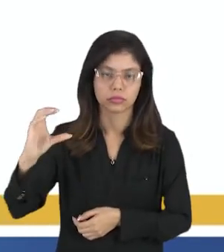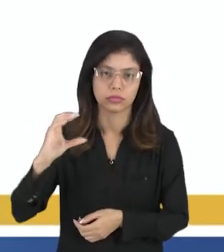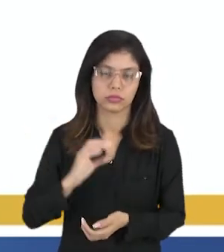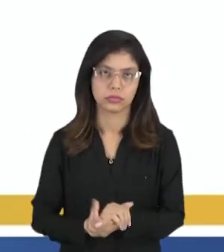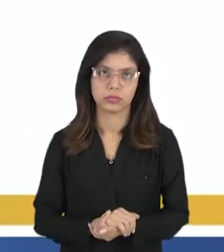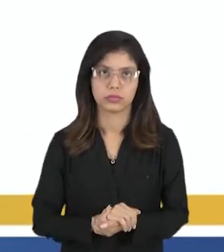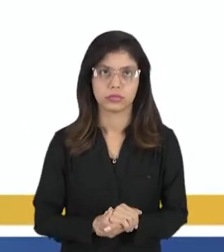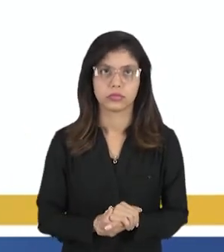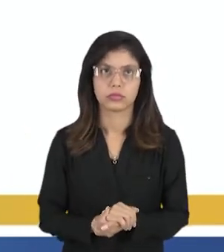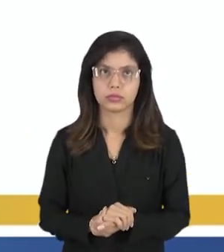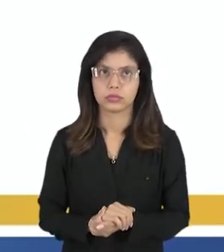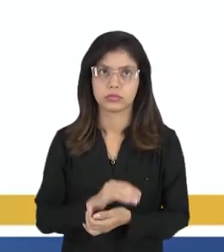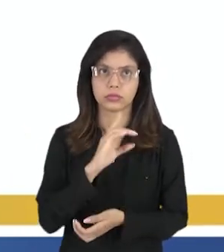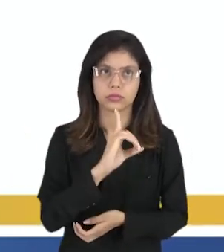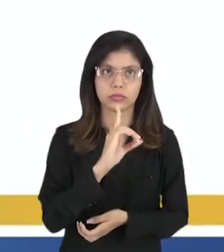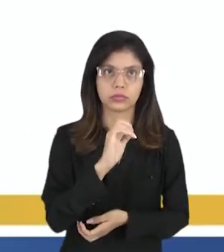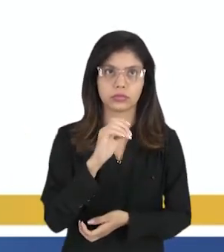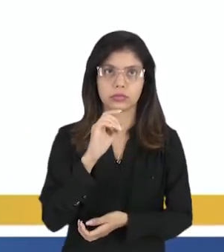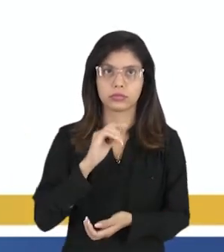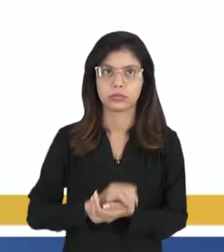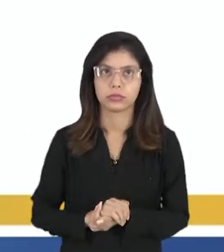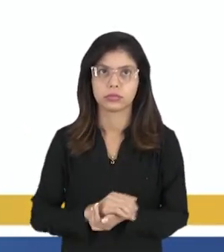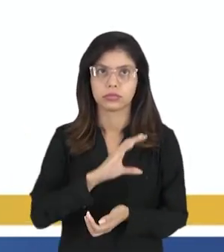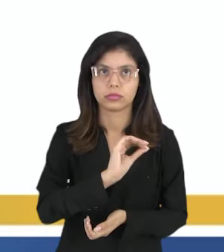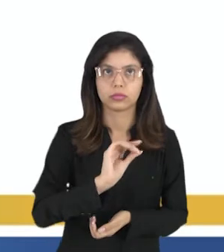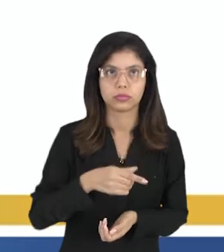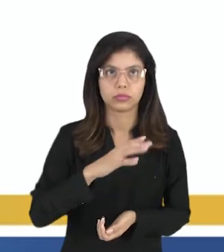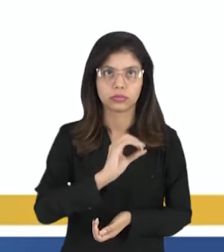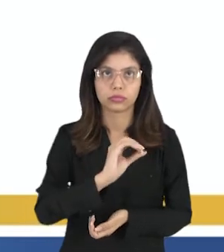268,9 graus Celsius e a densidade